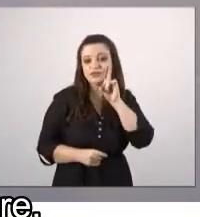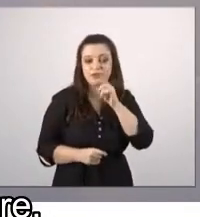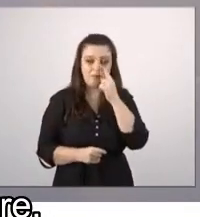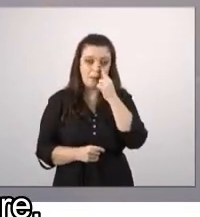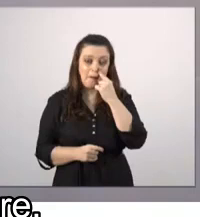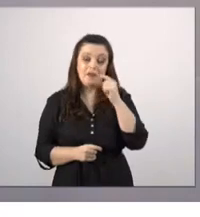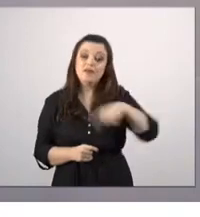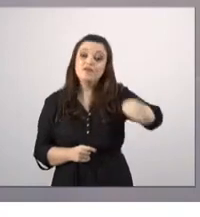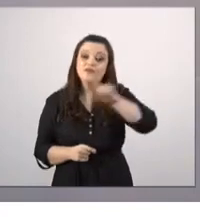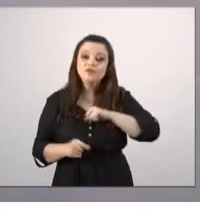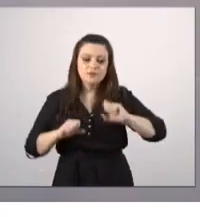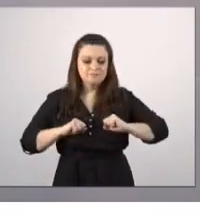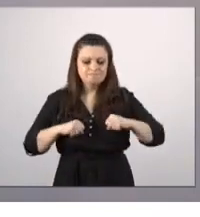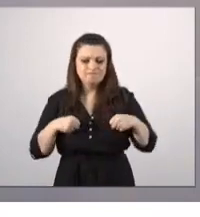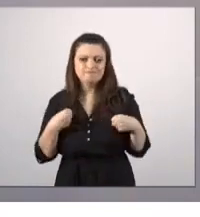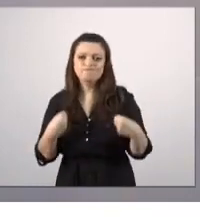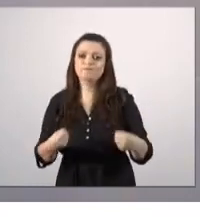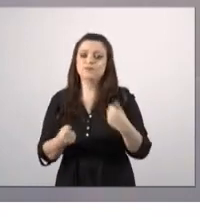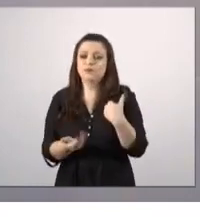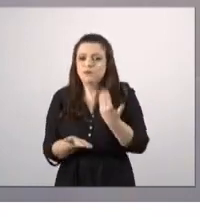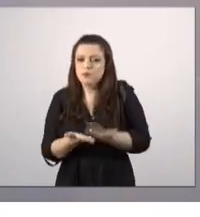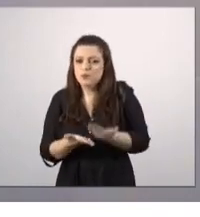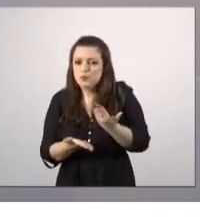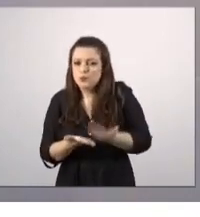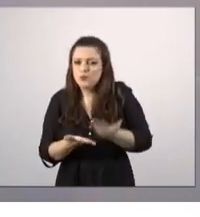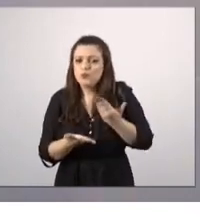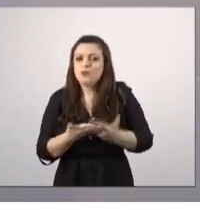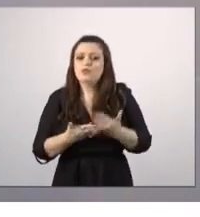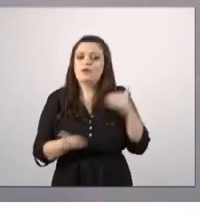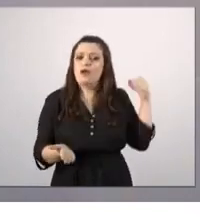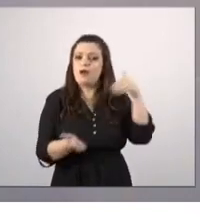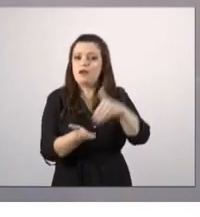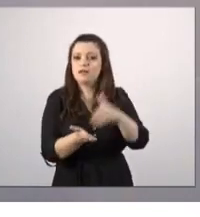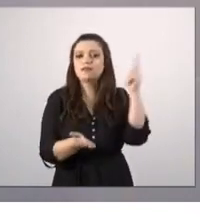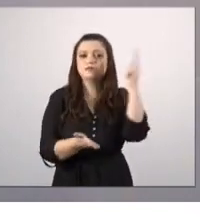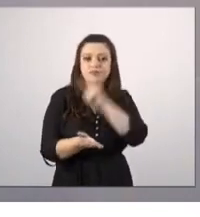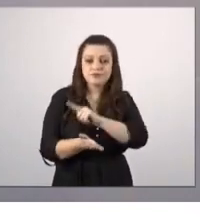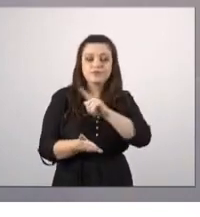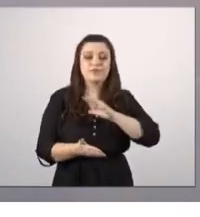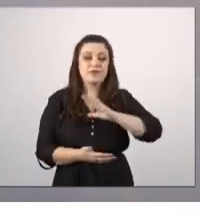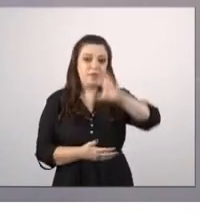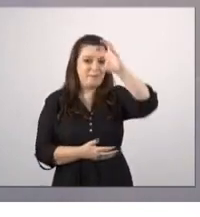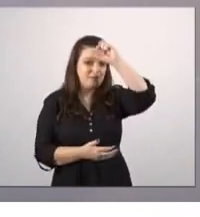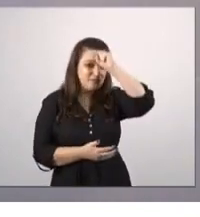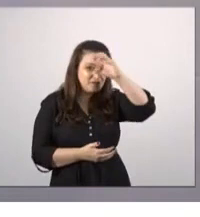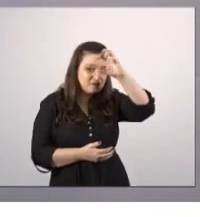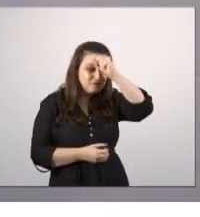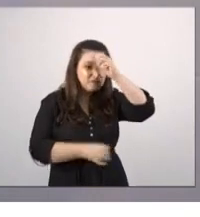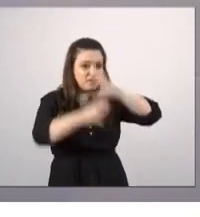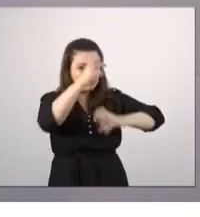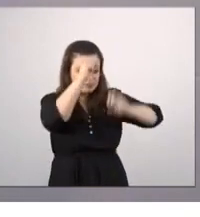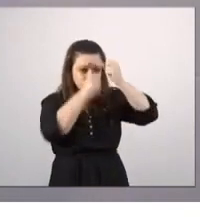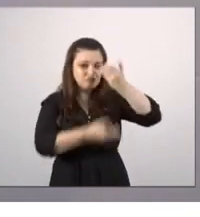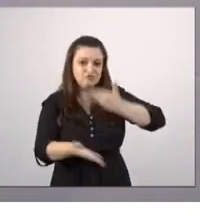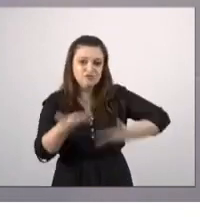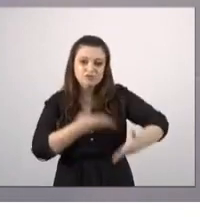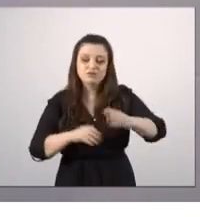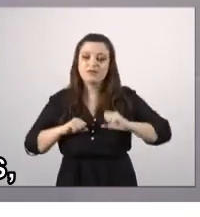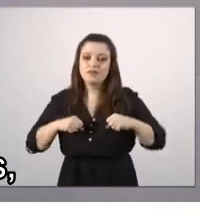para estar aqui. Foi um caminho de estudos, aprendizagens, dedicação e, claro,